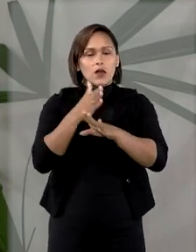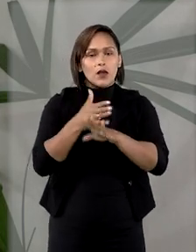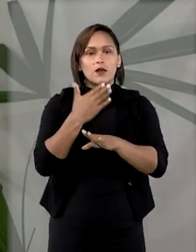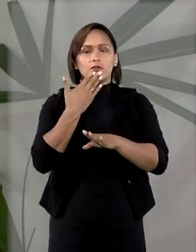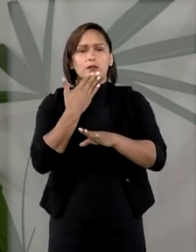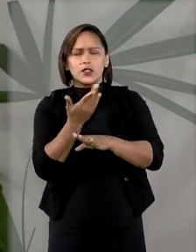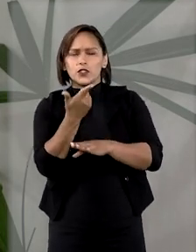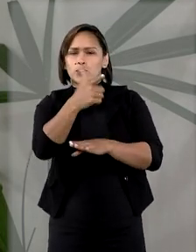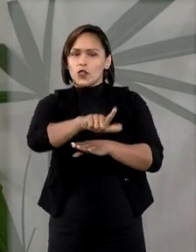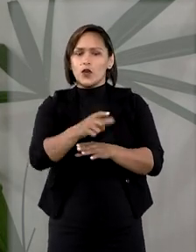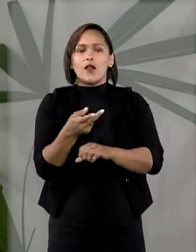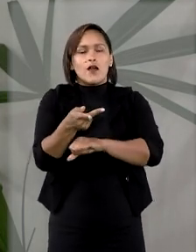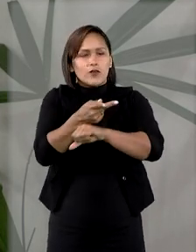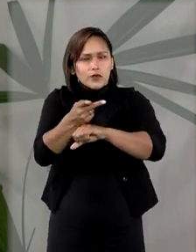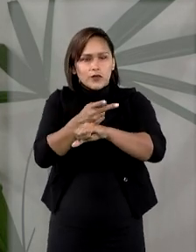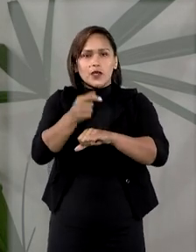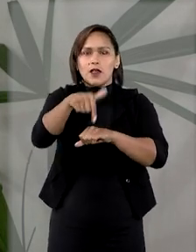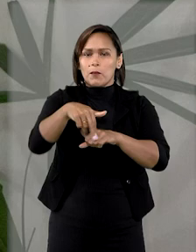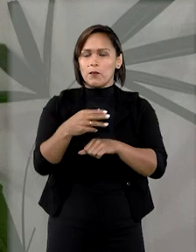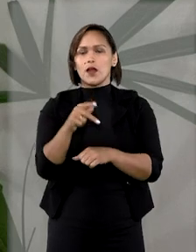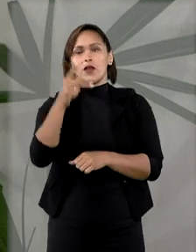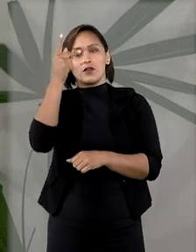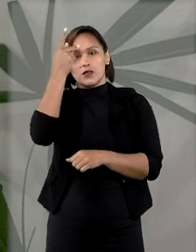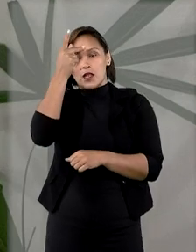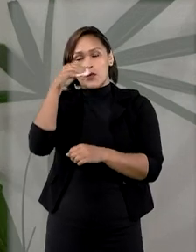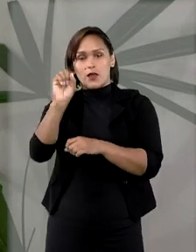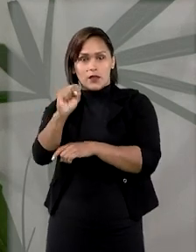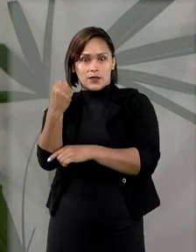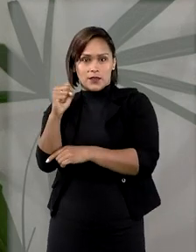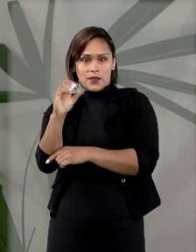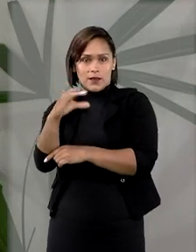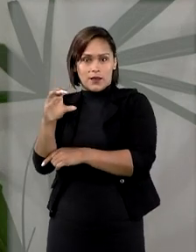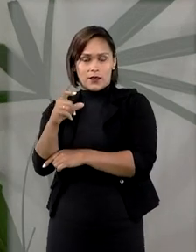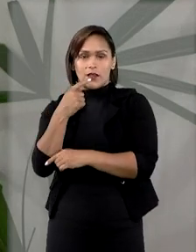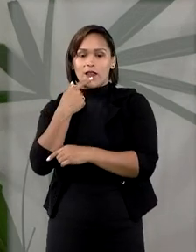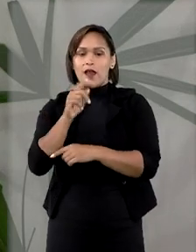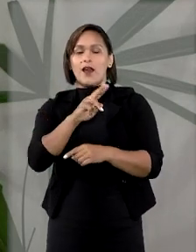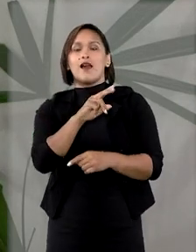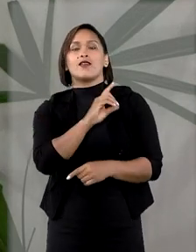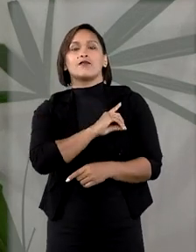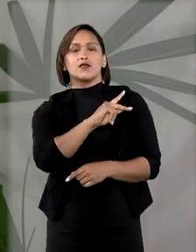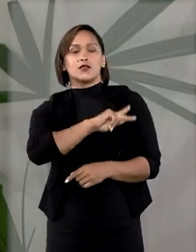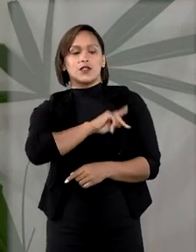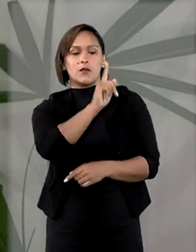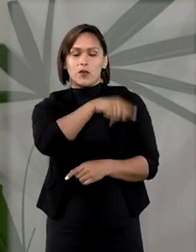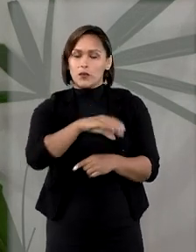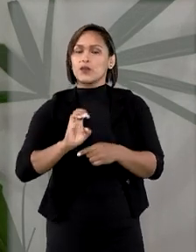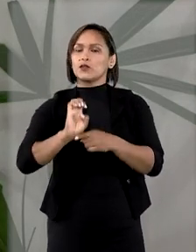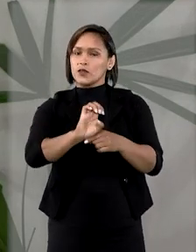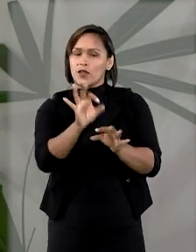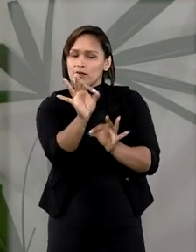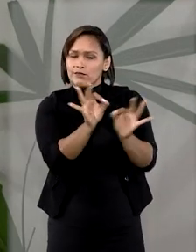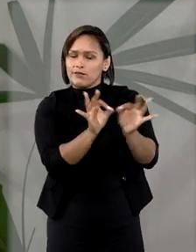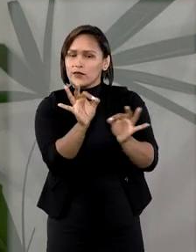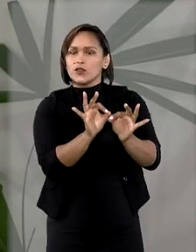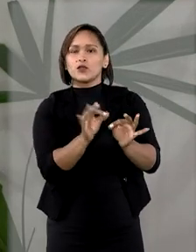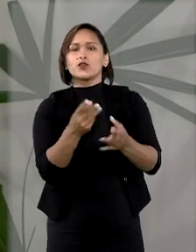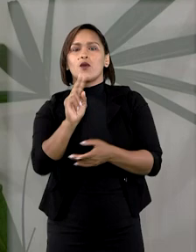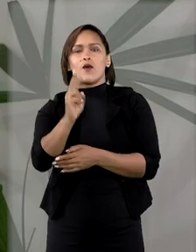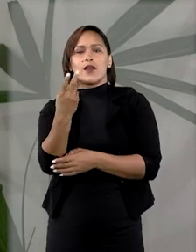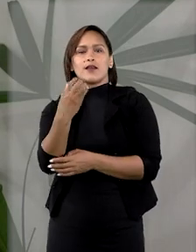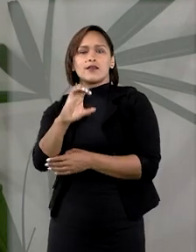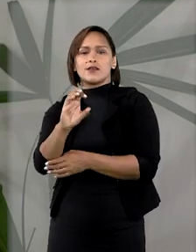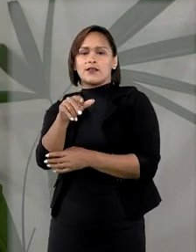recorreu e a decisão foi cassada pelo Tribunal de Justiça de Santa Catarina. A Defensoria Pública do Estado ajuizou, então,